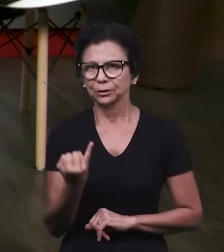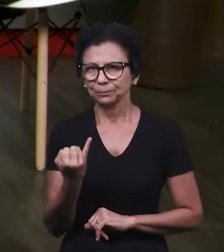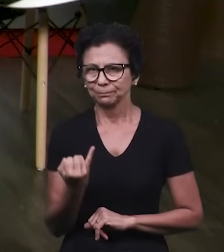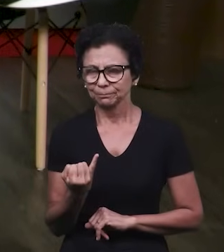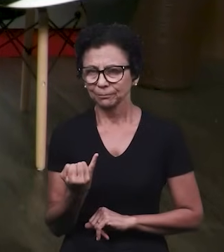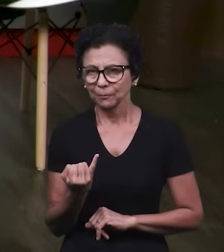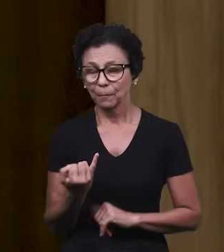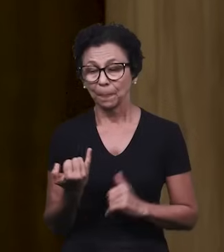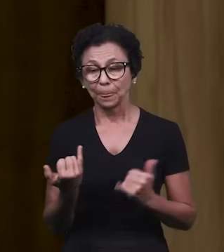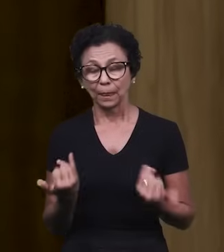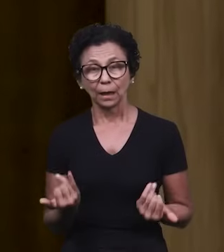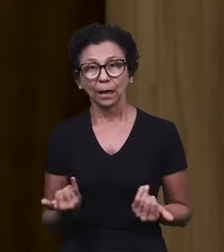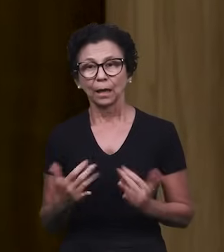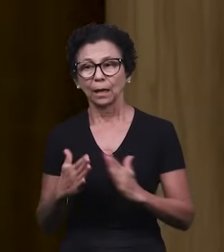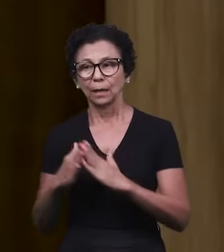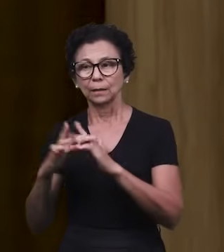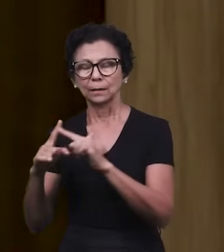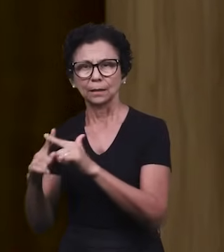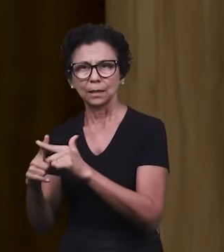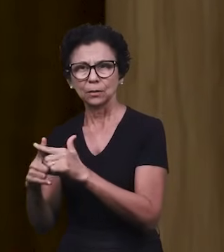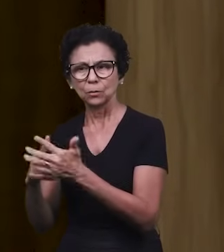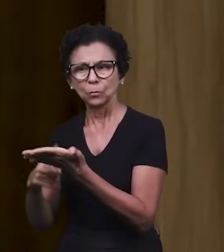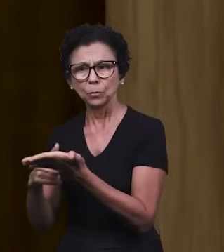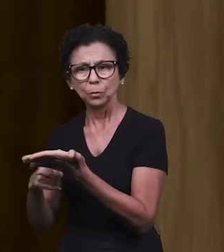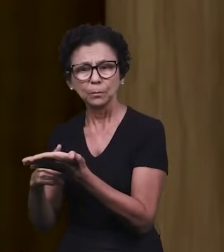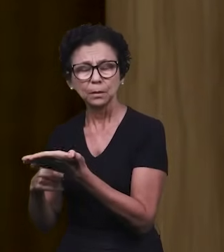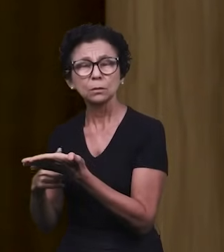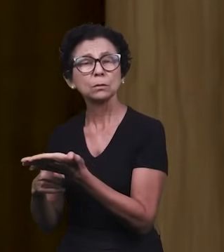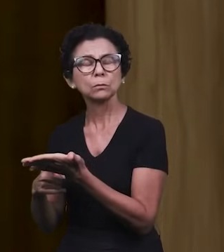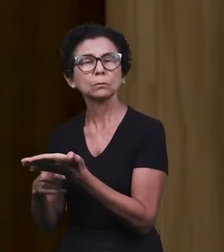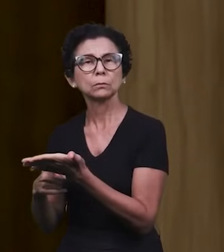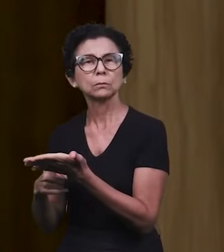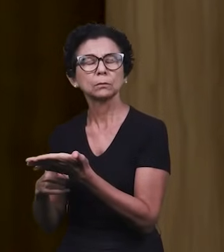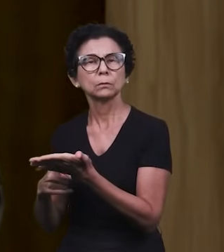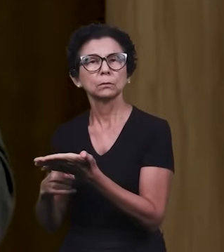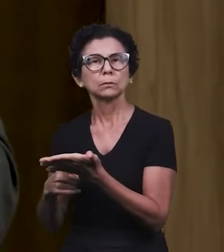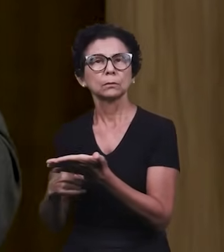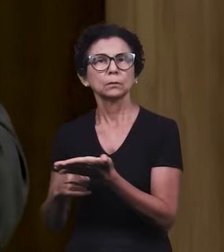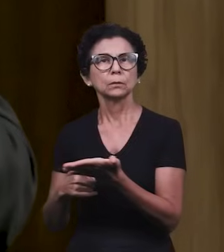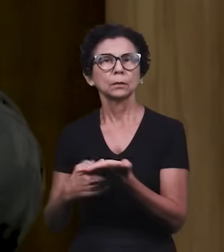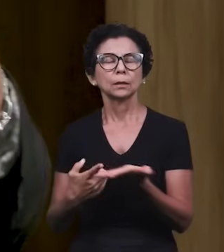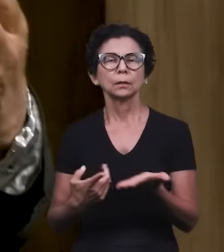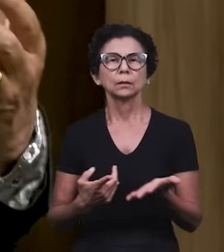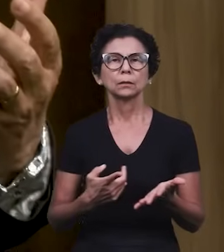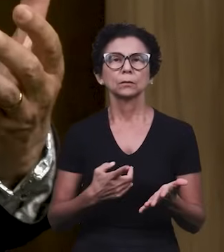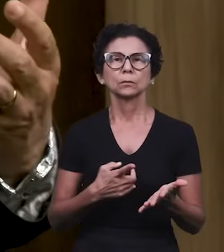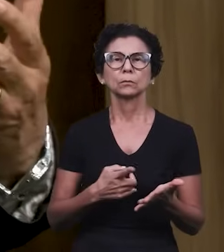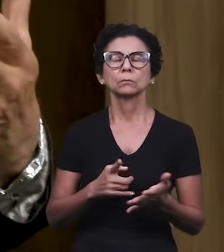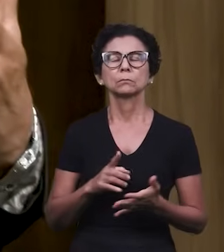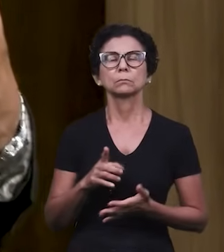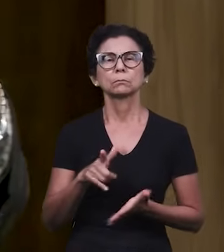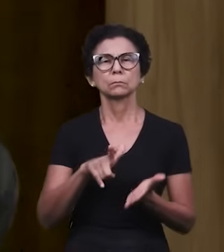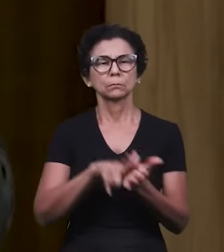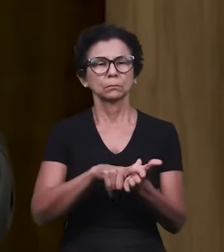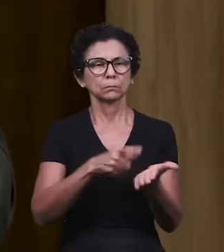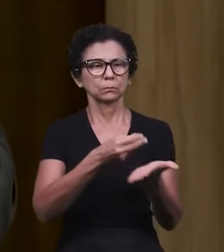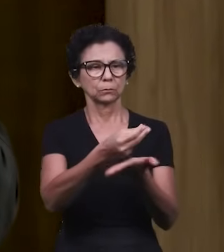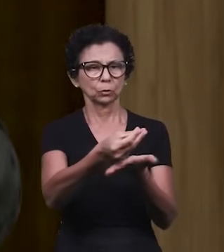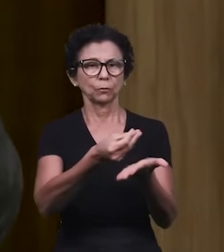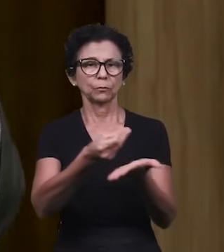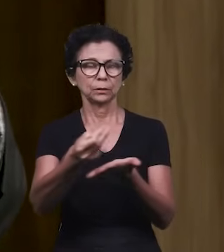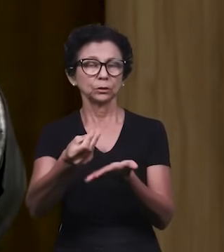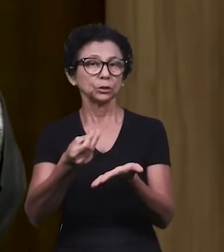está comprometida com este momento. Nós estamos realizando convites. As